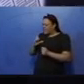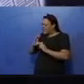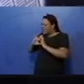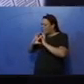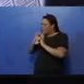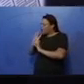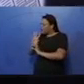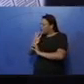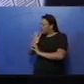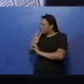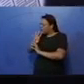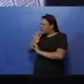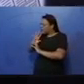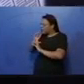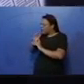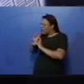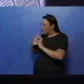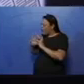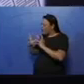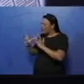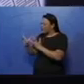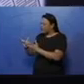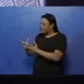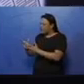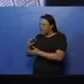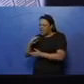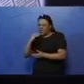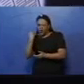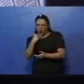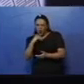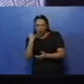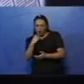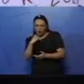leitor com propriedade sobre o tema proposto.